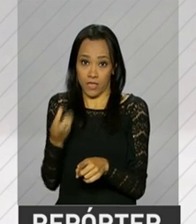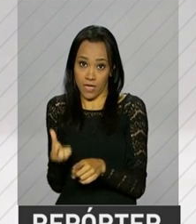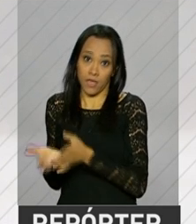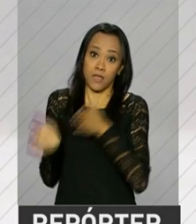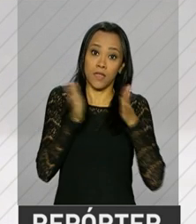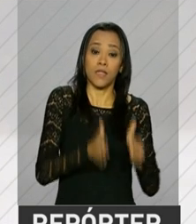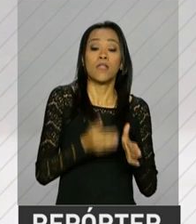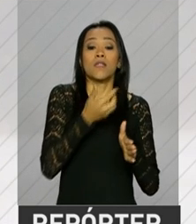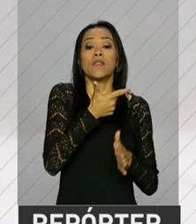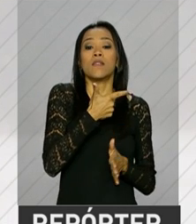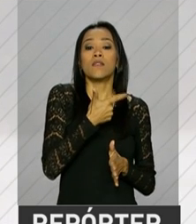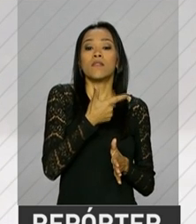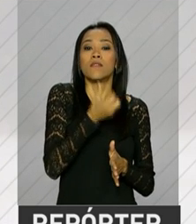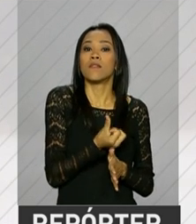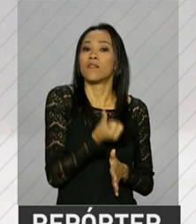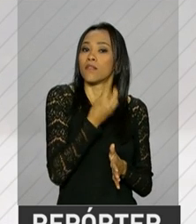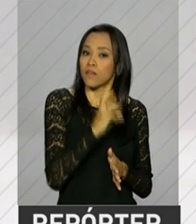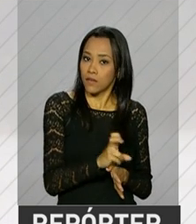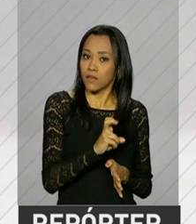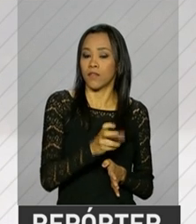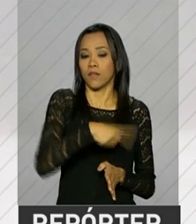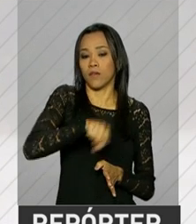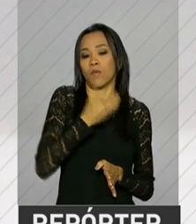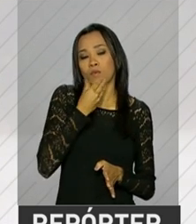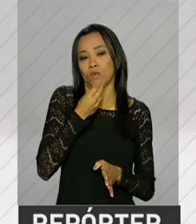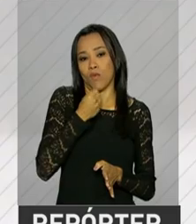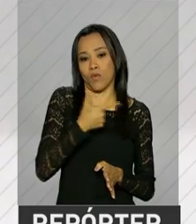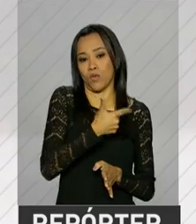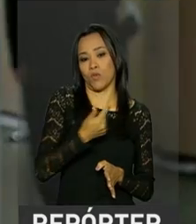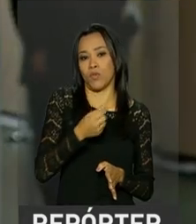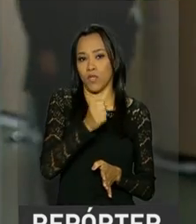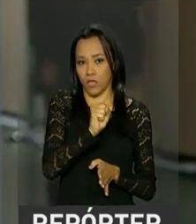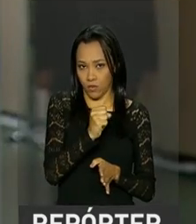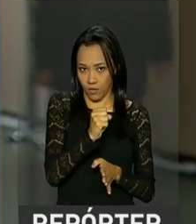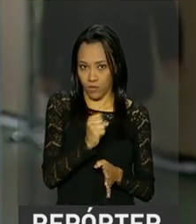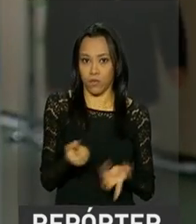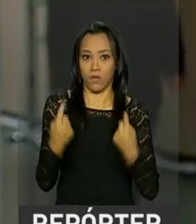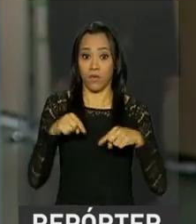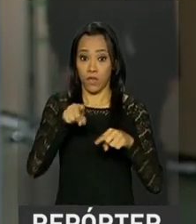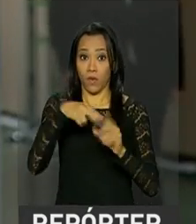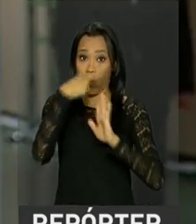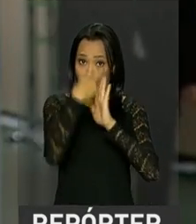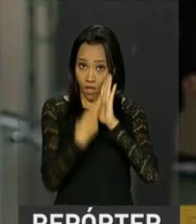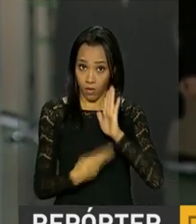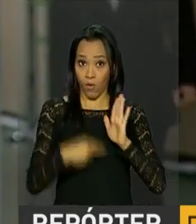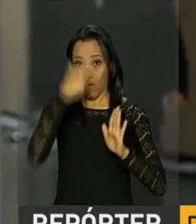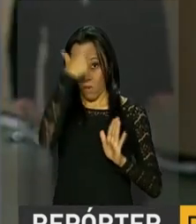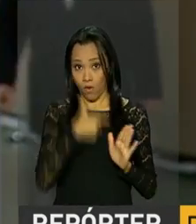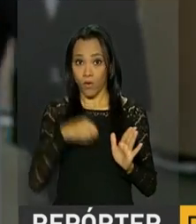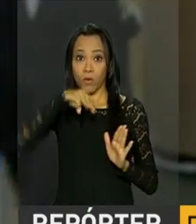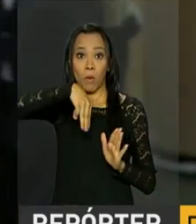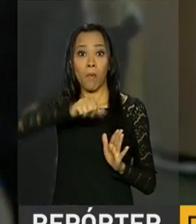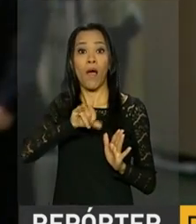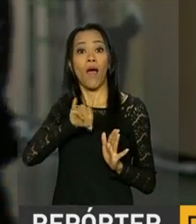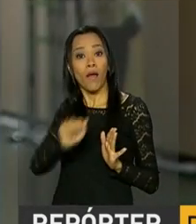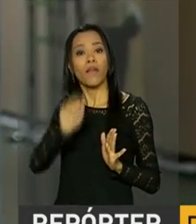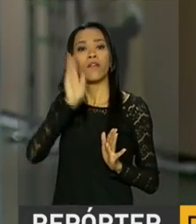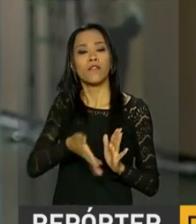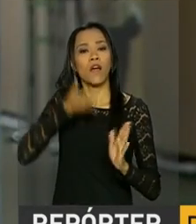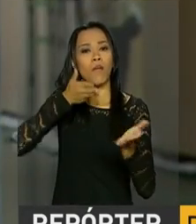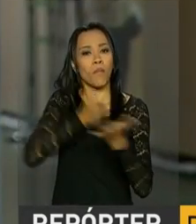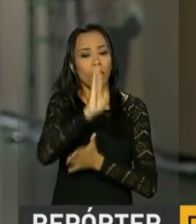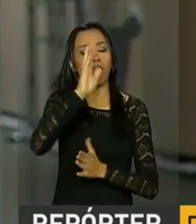65 anos para homens se aposentarem em 2038. O relatório do deputado Arthur Maia foi aprovado na